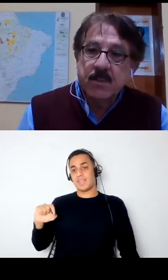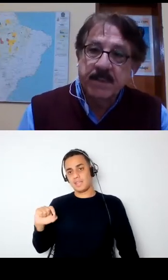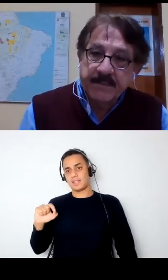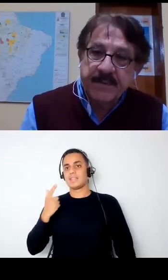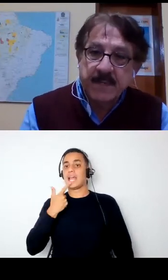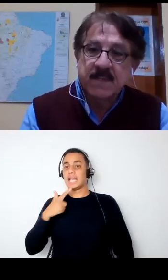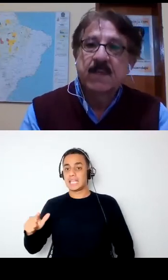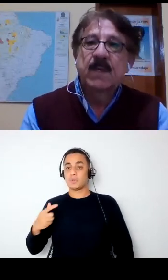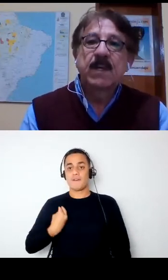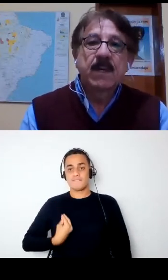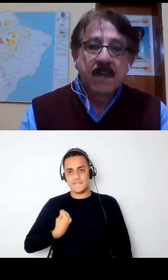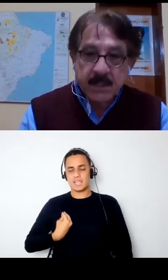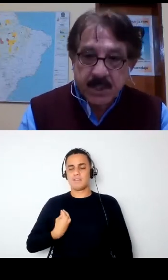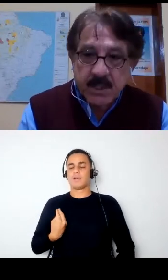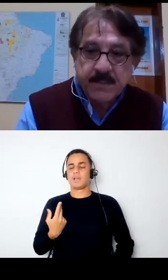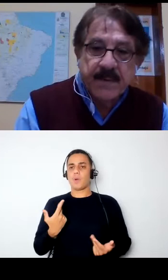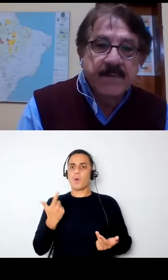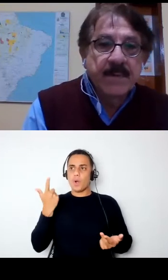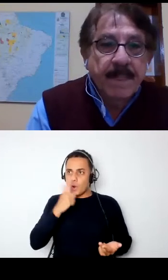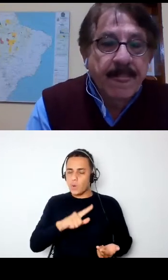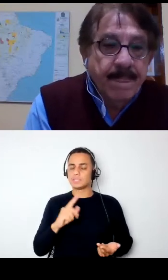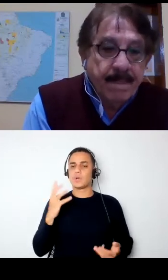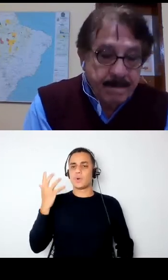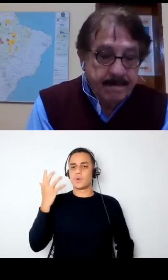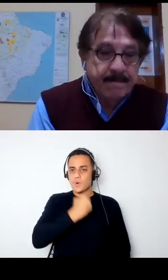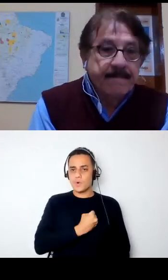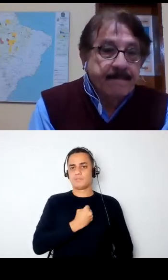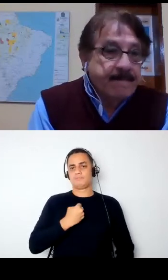vivas, sobreviventes. Adiante, por favor.